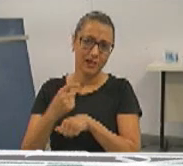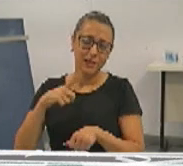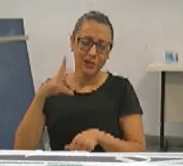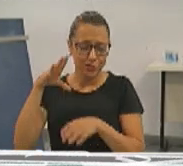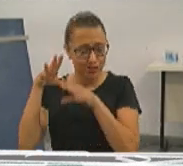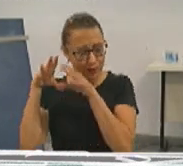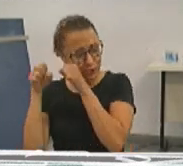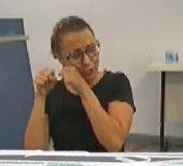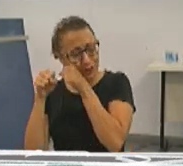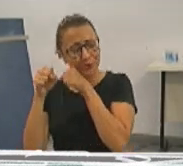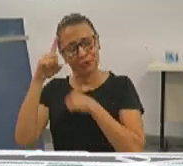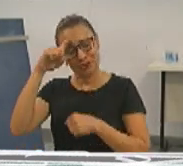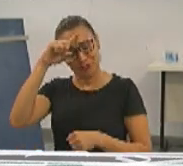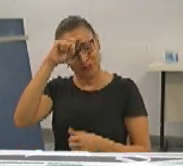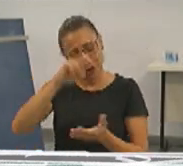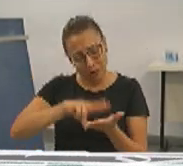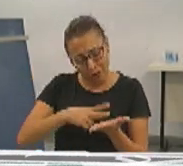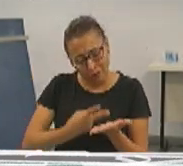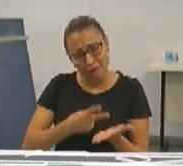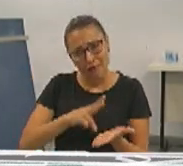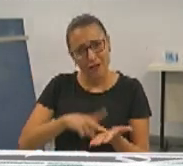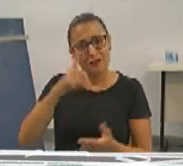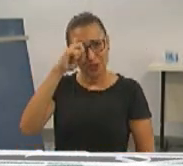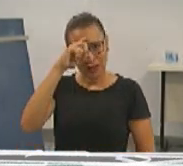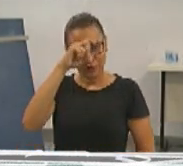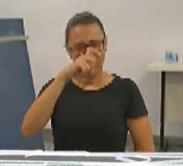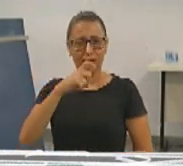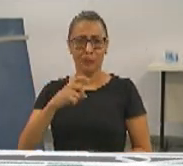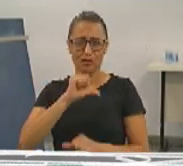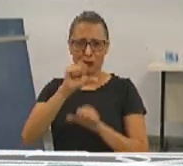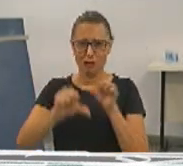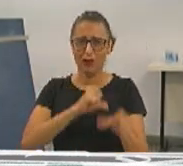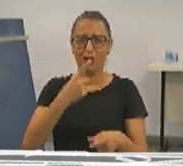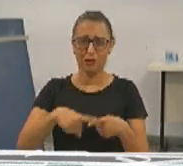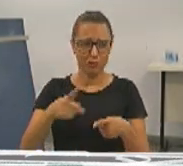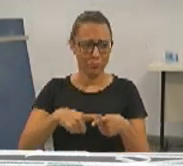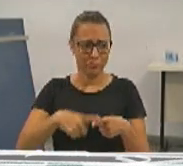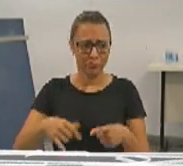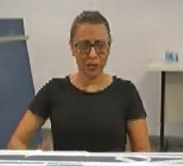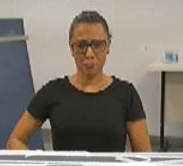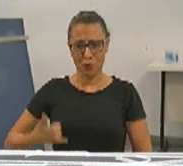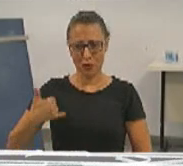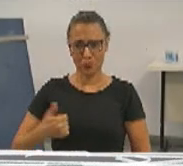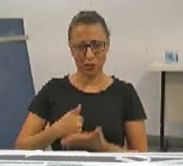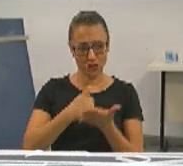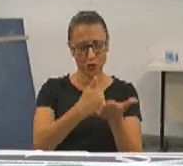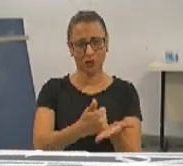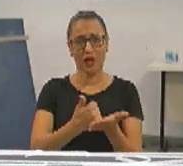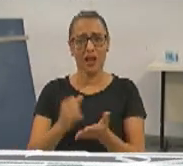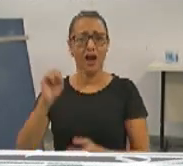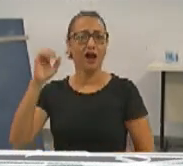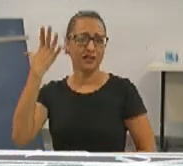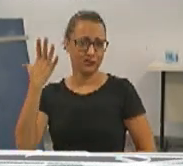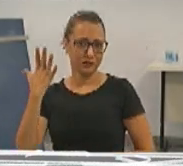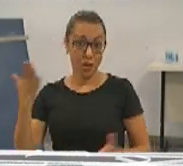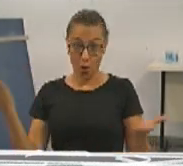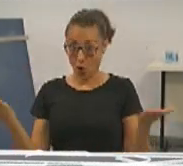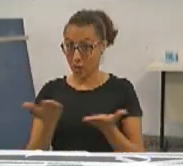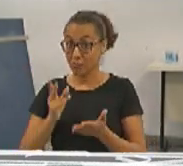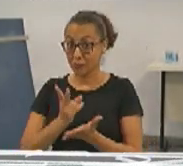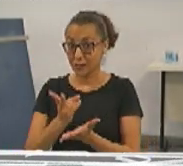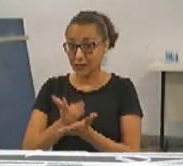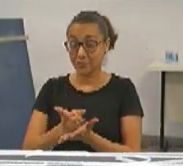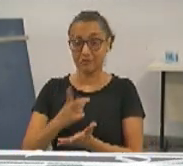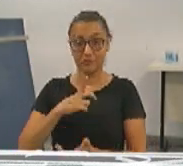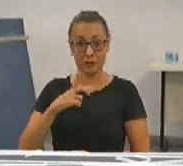por diversas vezes, foram trocados por problemas que me orgulho em ter ajudado a resolver, pois sempre tive a